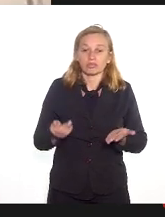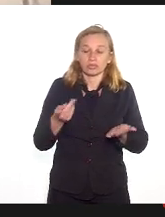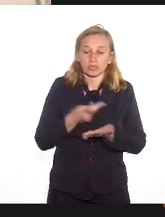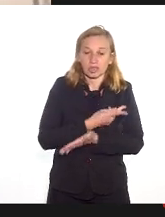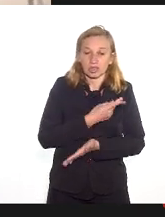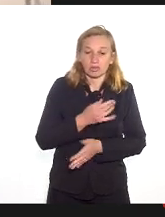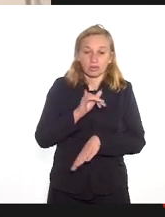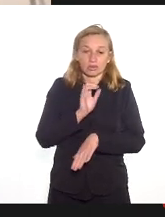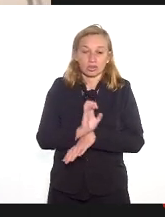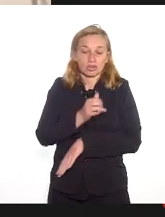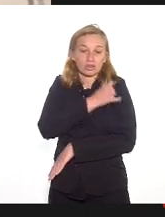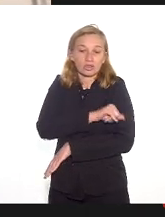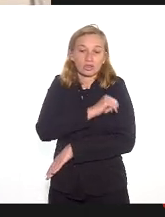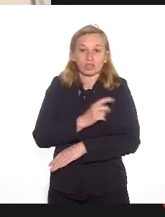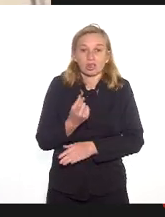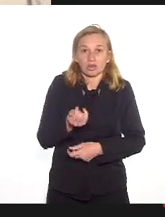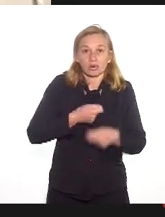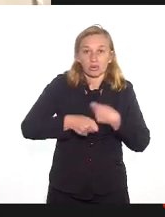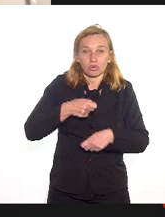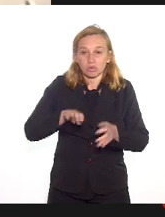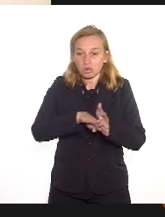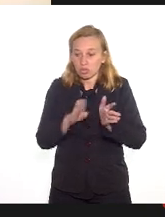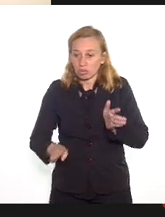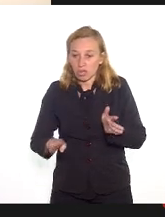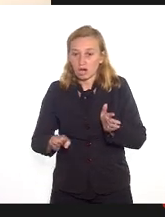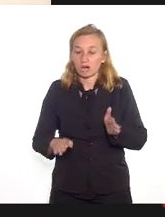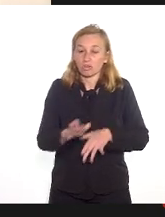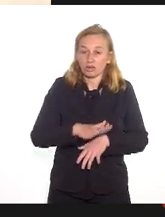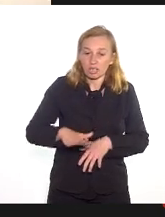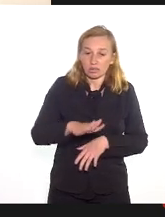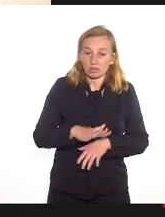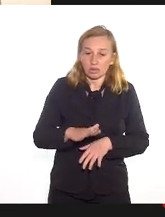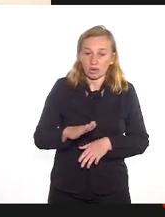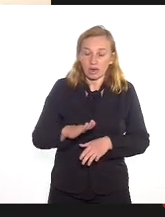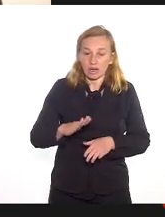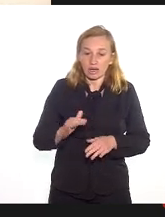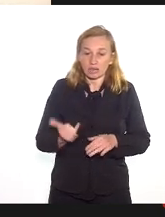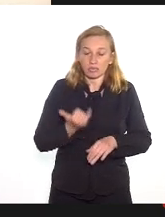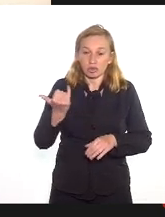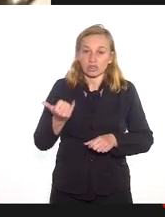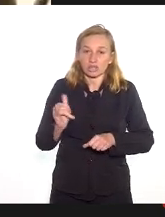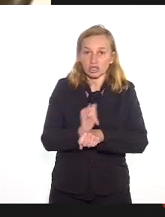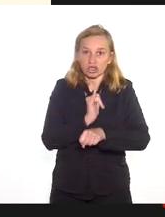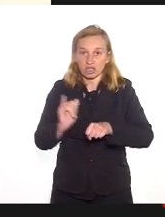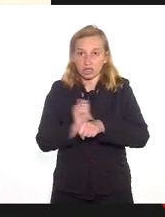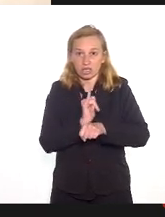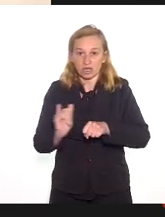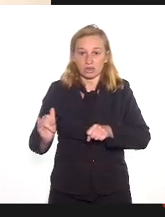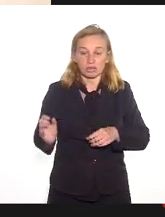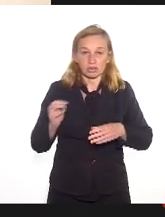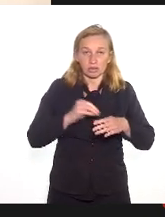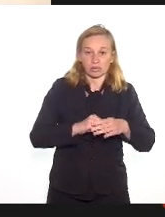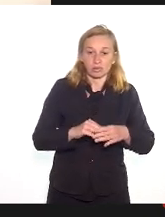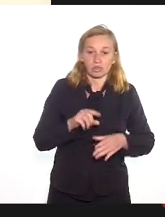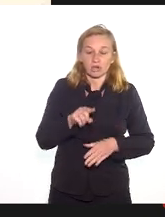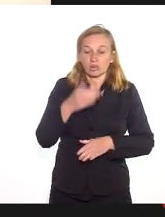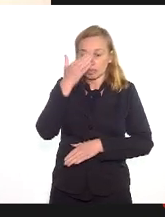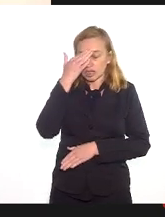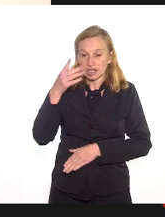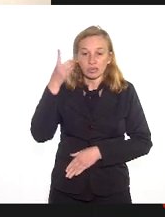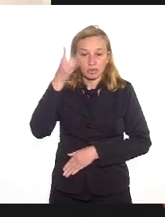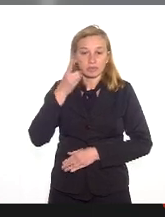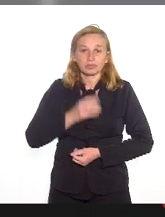e eu acho que a economia do mar pode ser um dos caminhos, pensando uma estratégia de forma sistêmica e implementando ela. Obrigado,